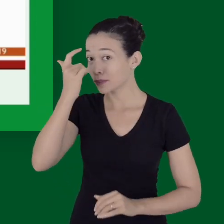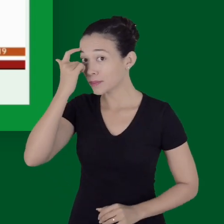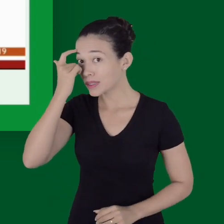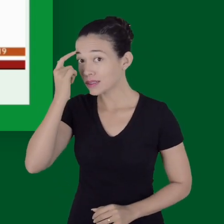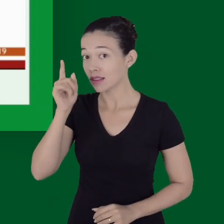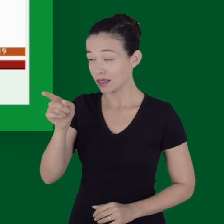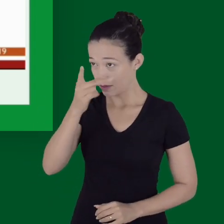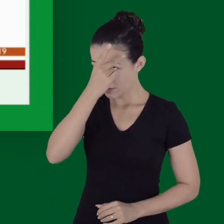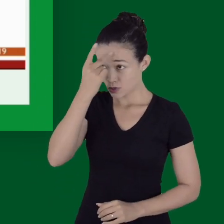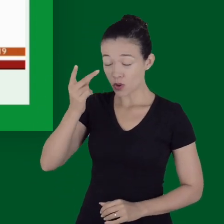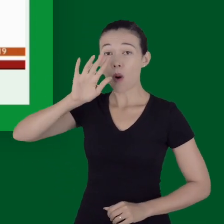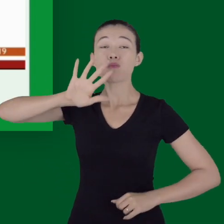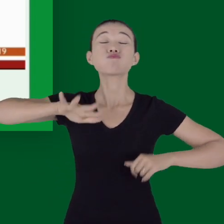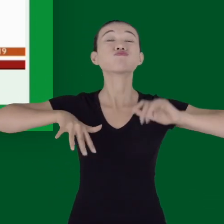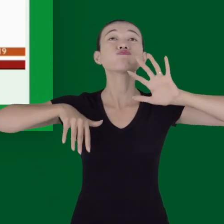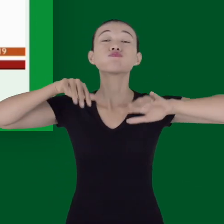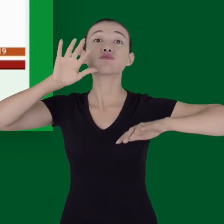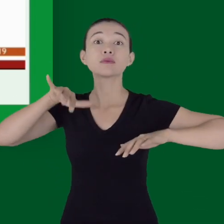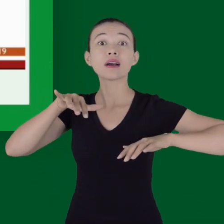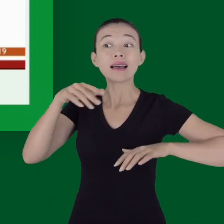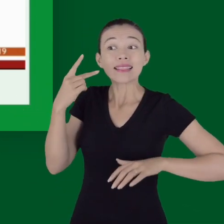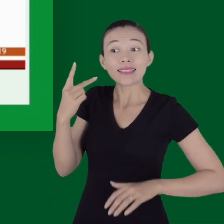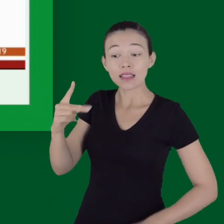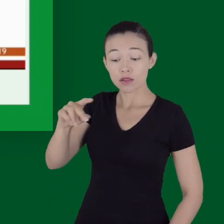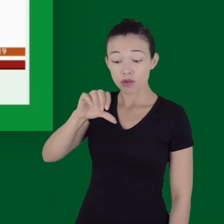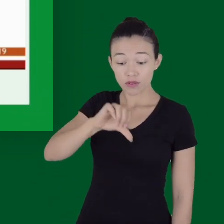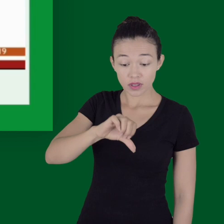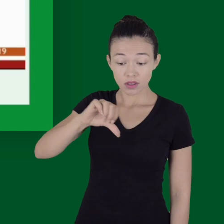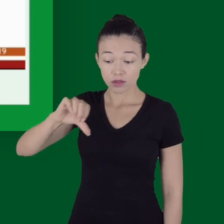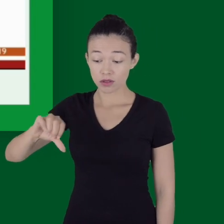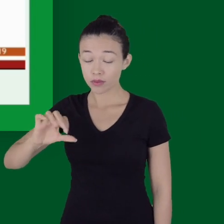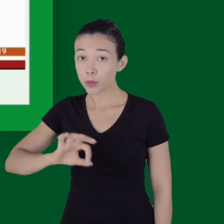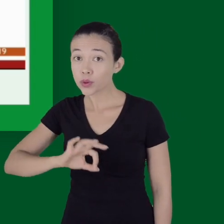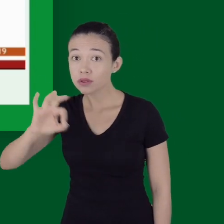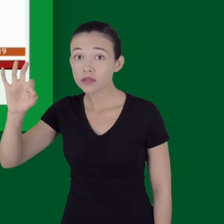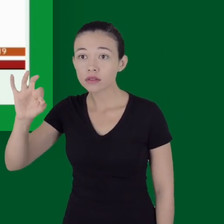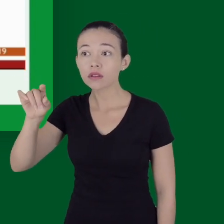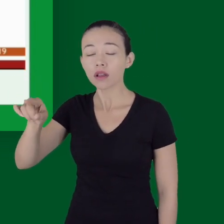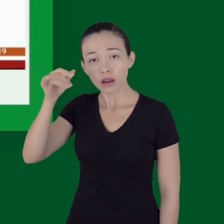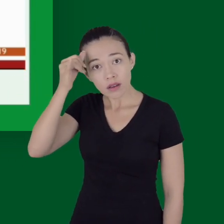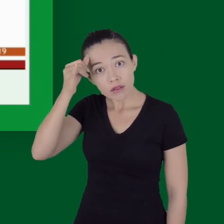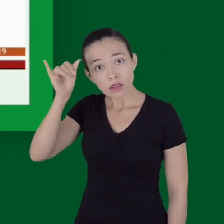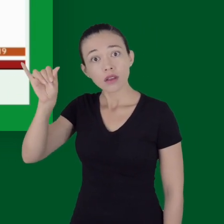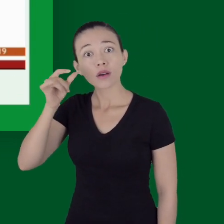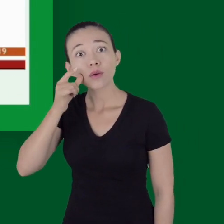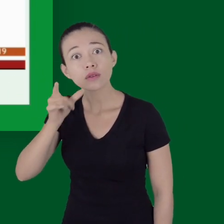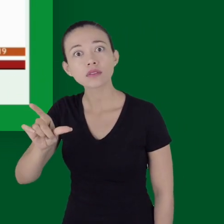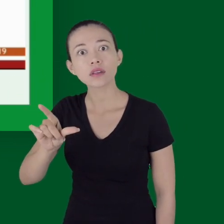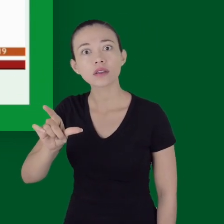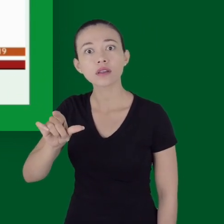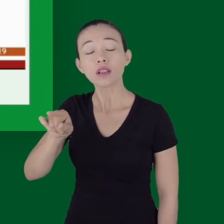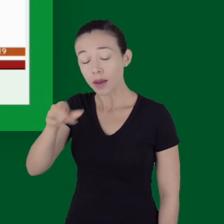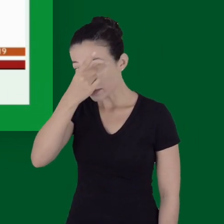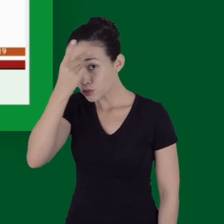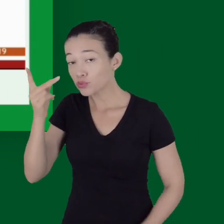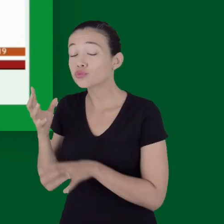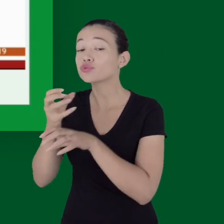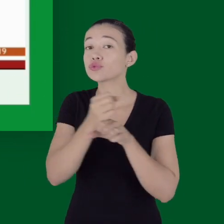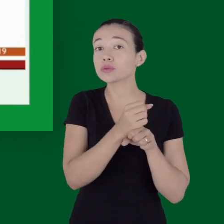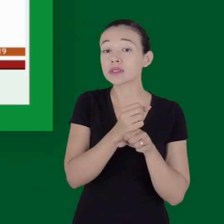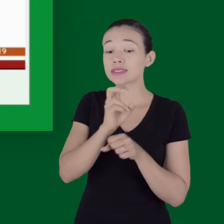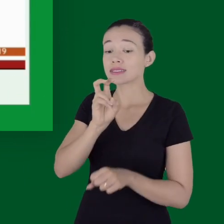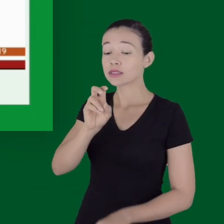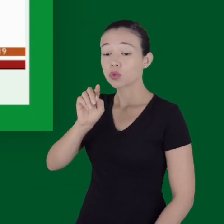se a gente considerar que 99% desses afogamentos são evitáveis, a gente está falando aí de quase 5